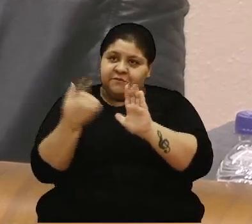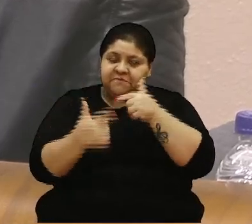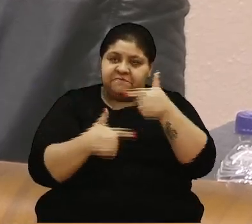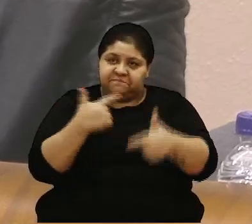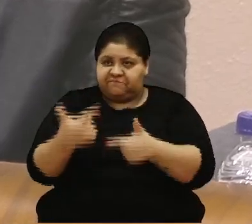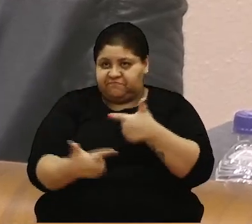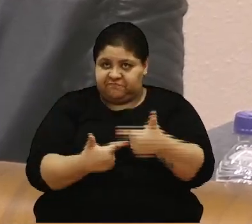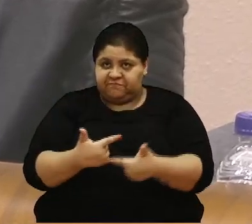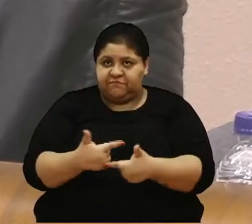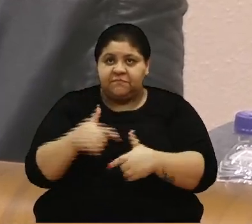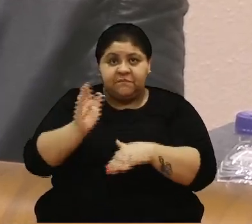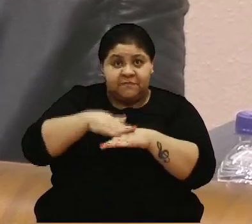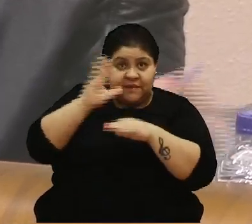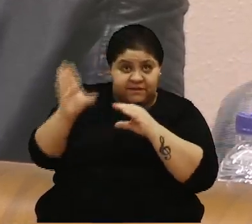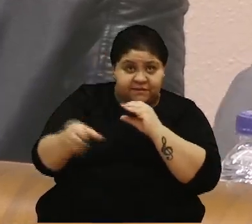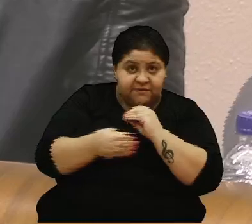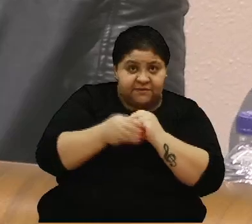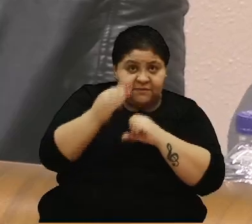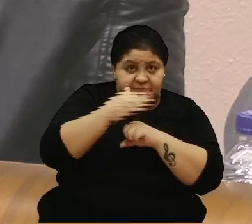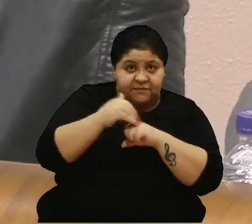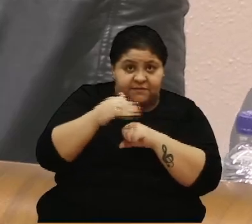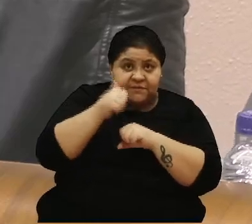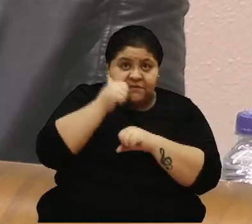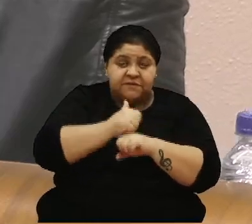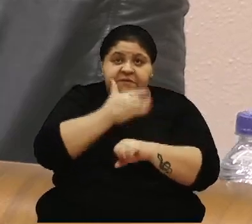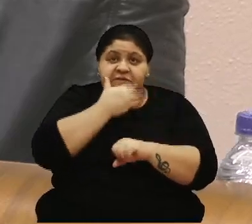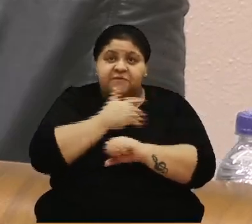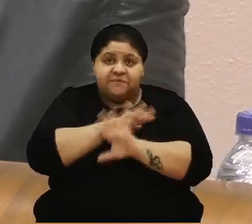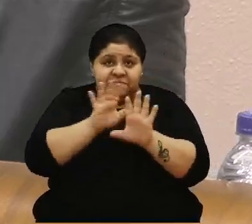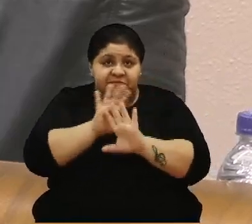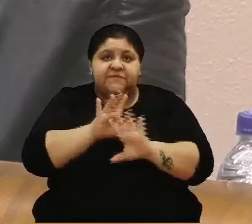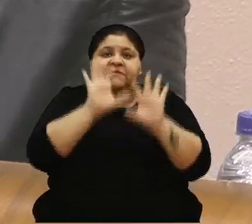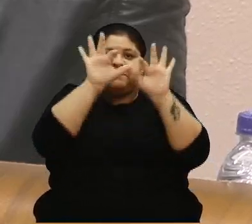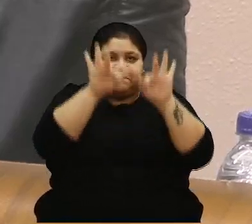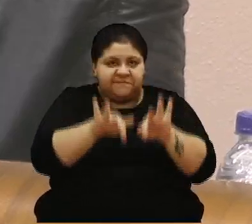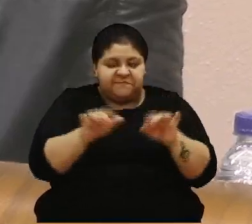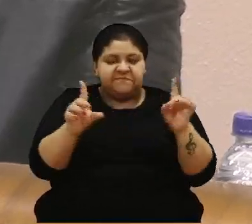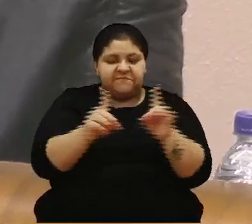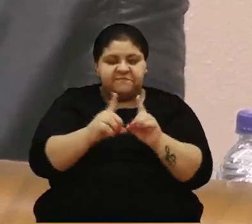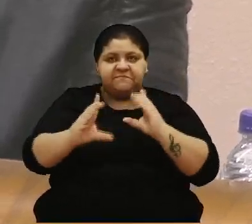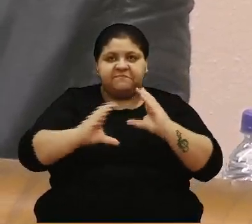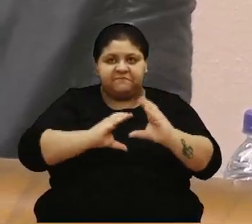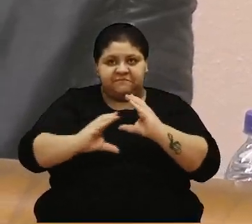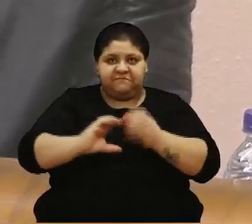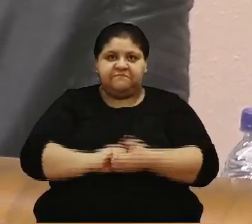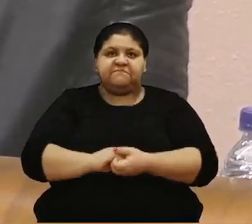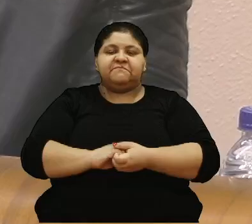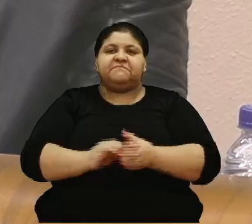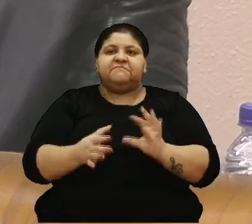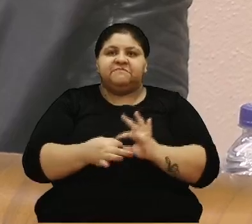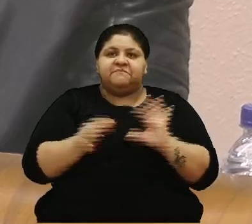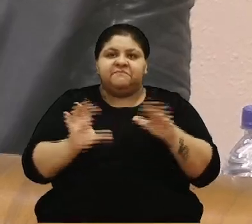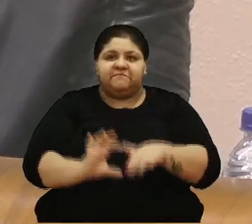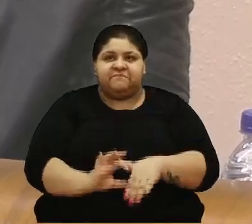trabalhos. Mais alguém? Queridos, queridas? Encerradas as pequenas comunicações.